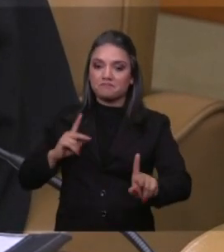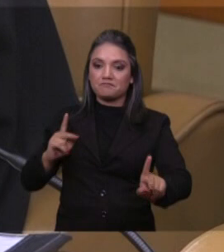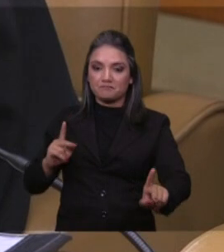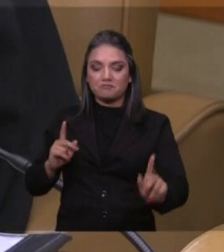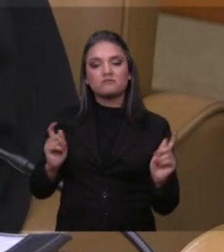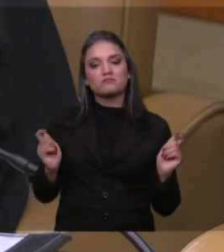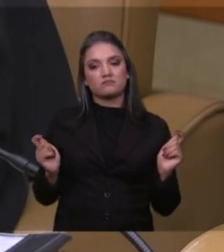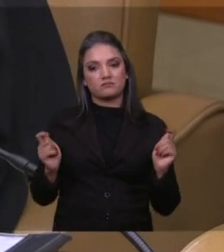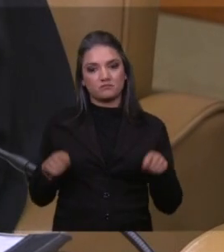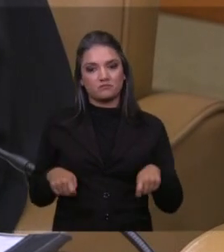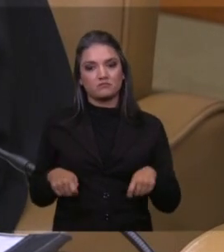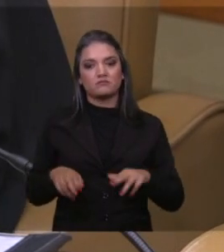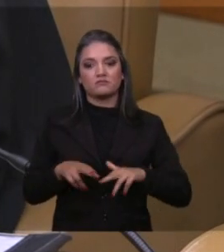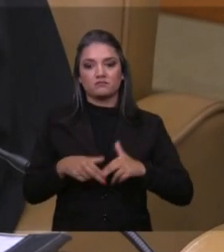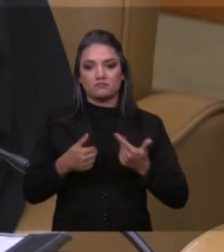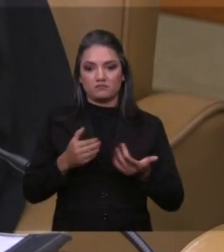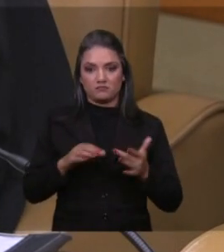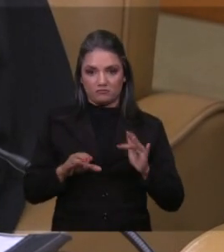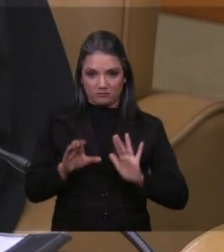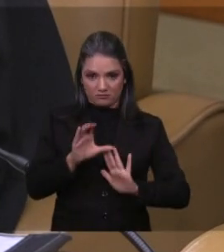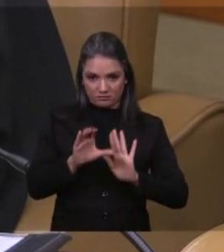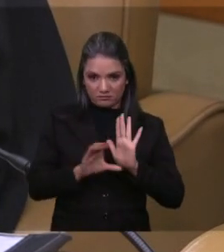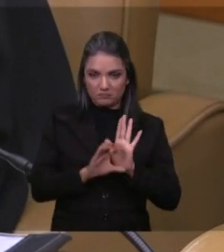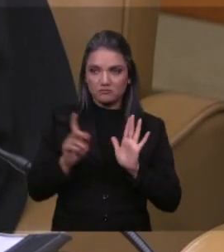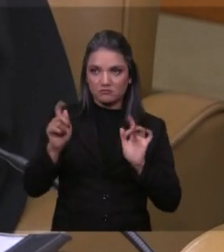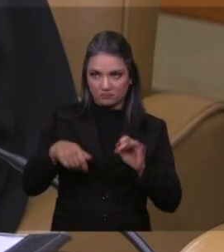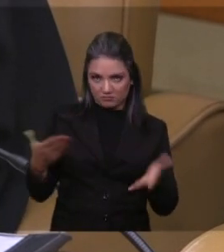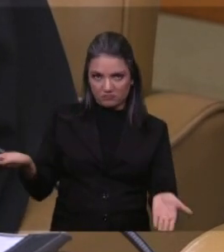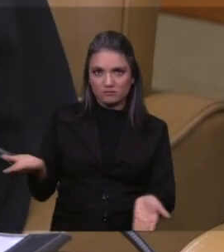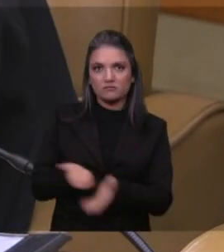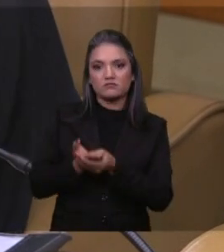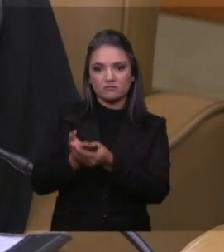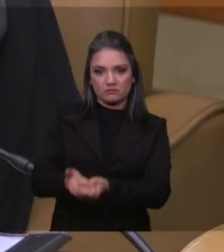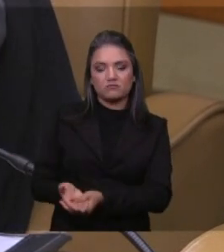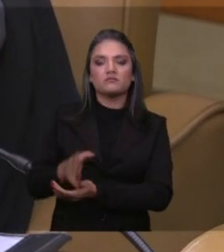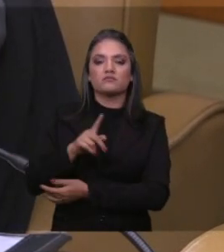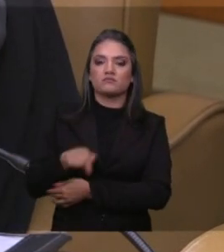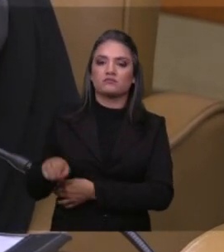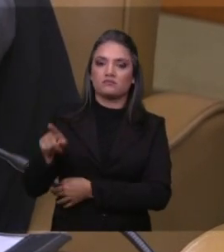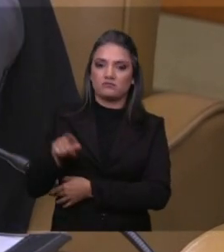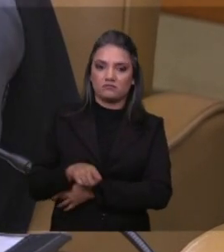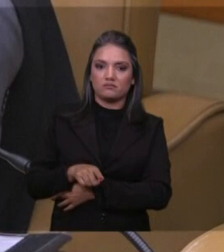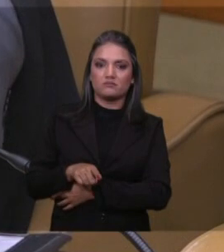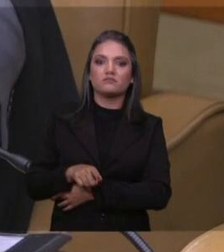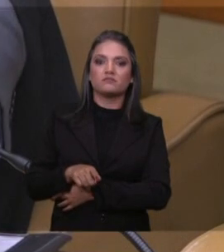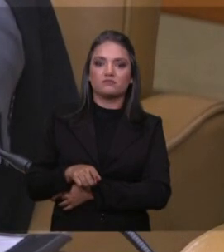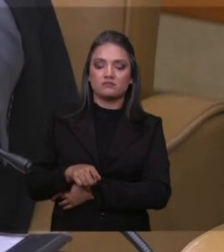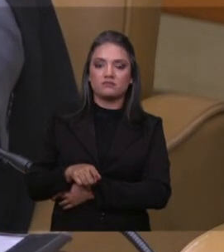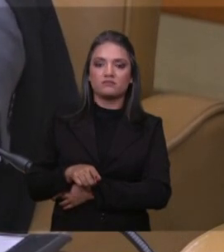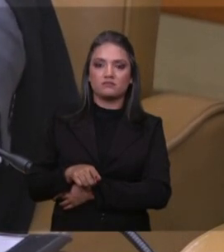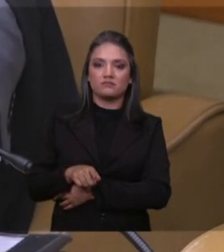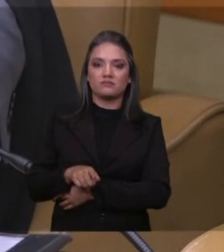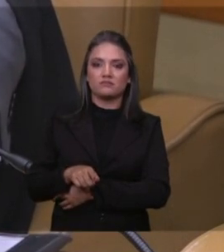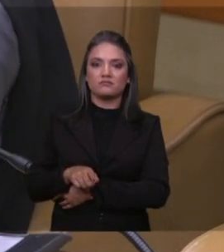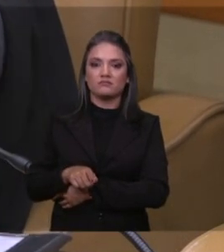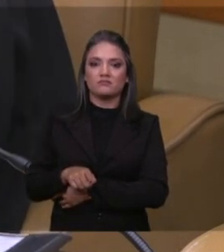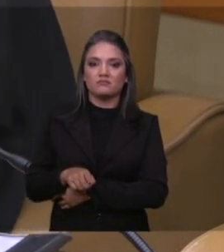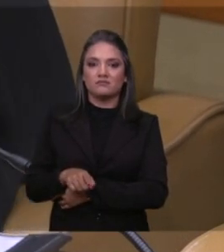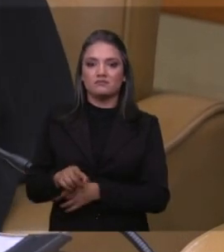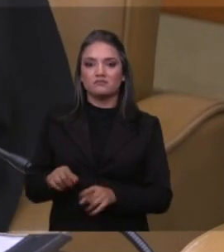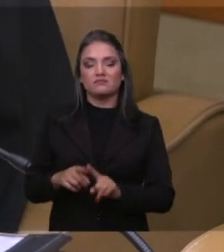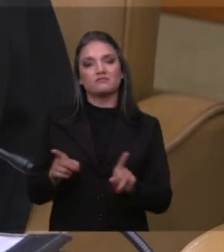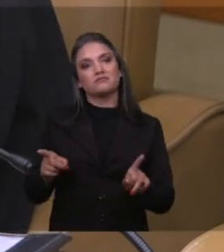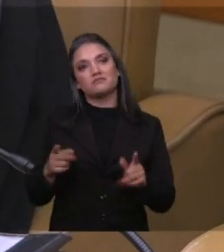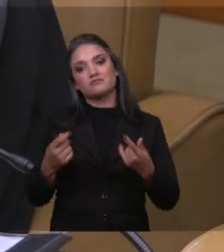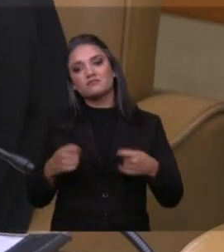seria possível, pelo Código, a propositura da rescisória, a menos que estejamos aqui a fixar um prazo